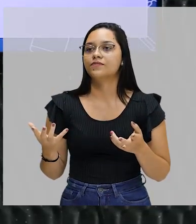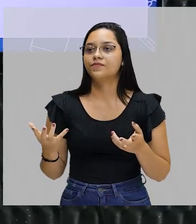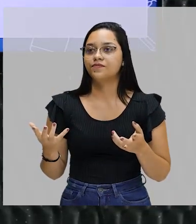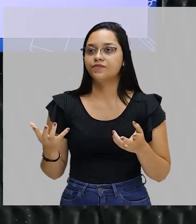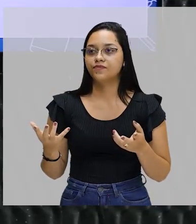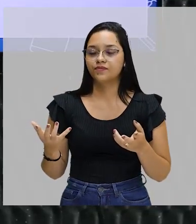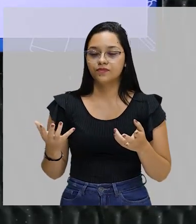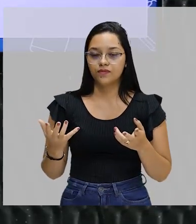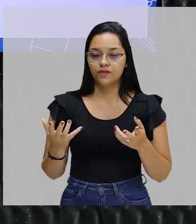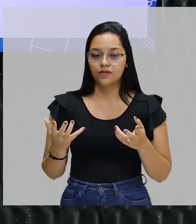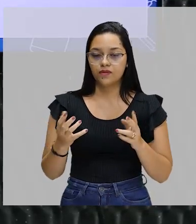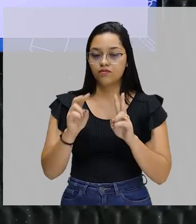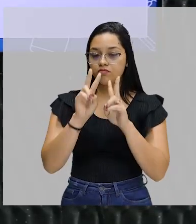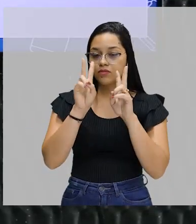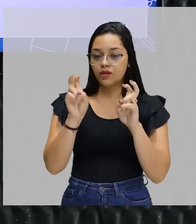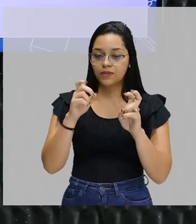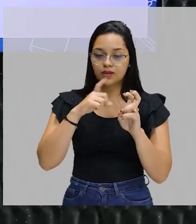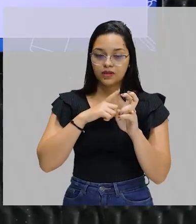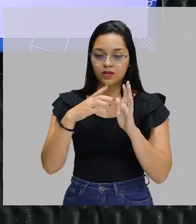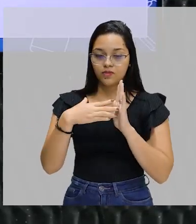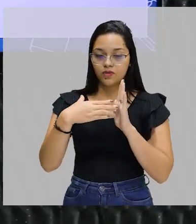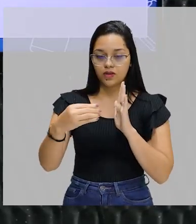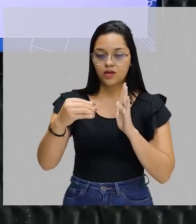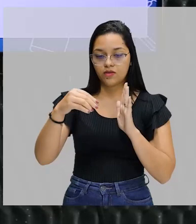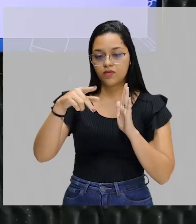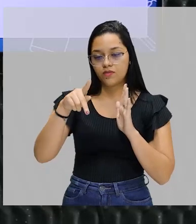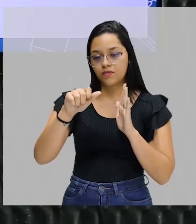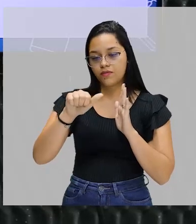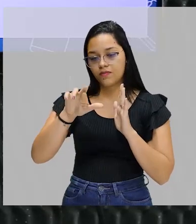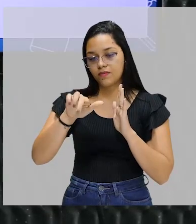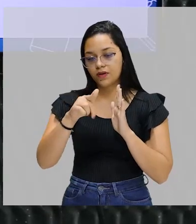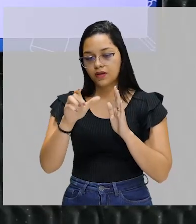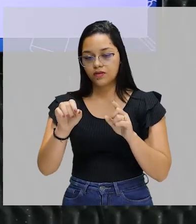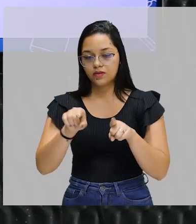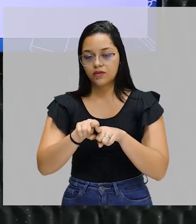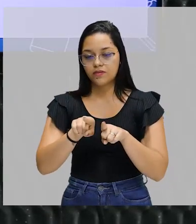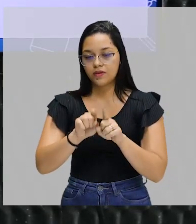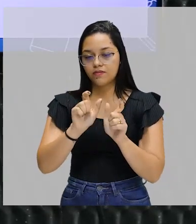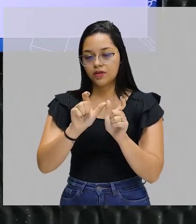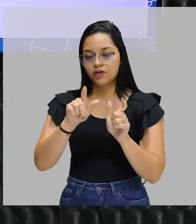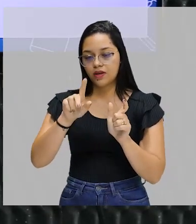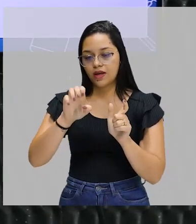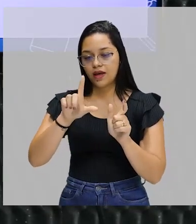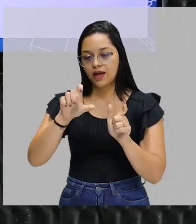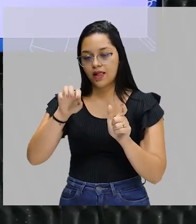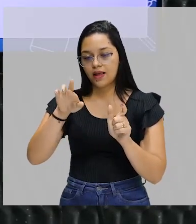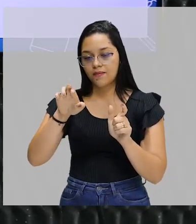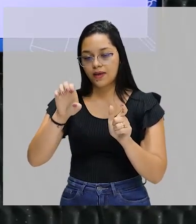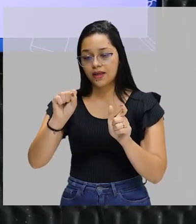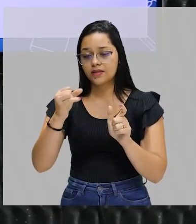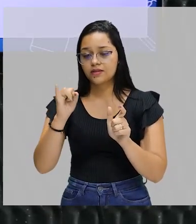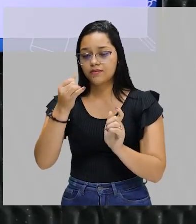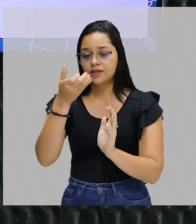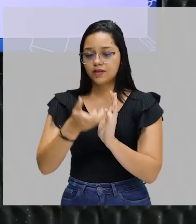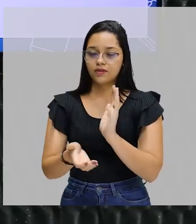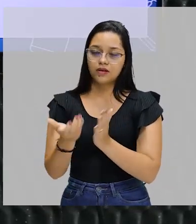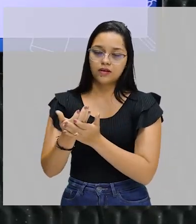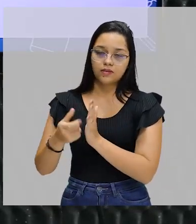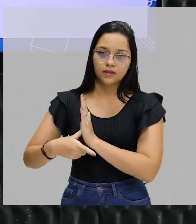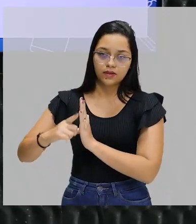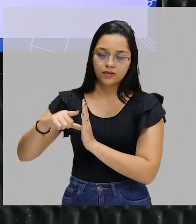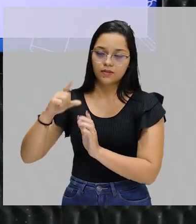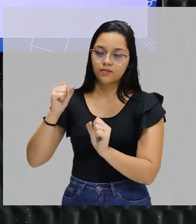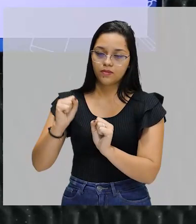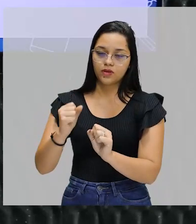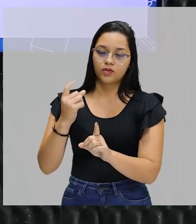o capítulo que envolve aí o modelo padrão e partículas elementares, tá ok? Se você perdeu as aulas anteriores, você encontra